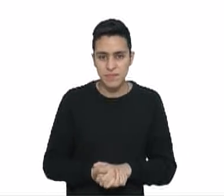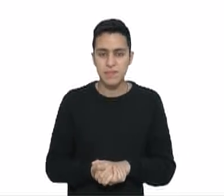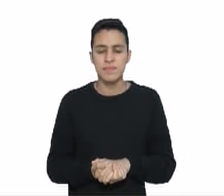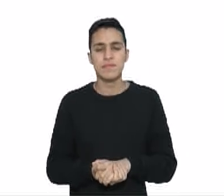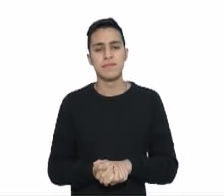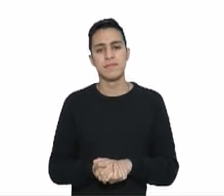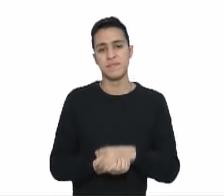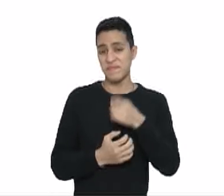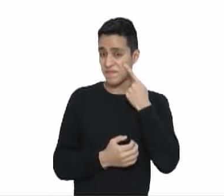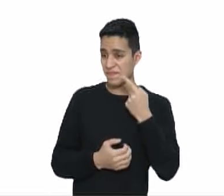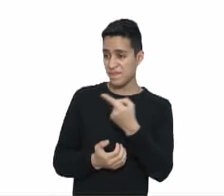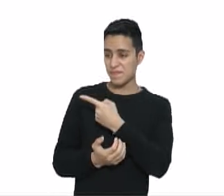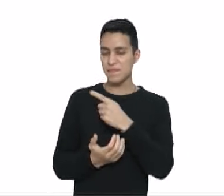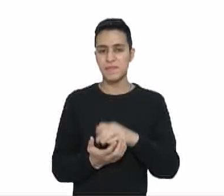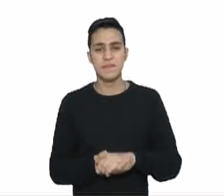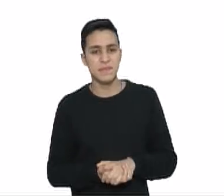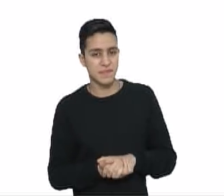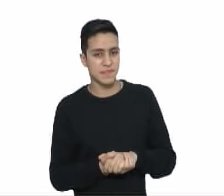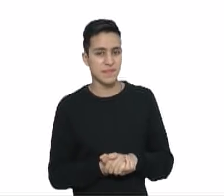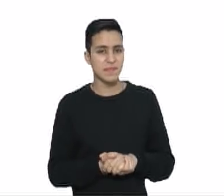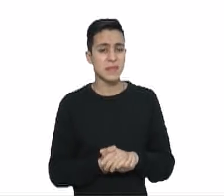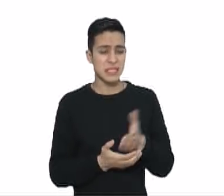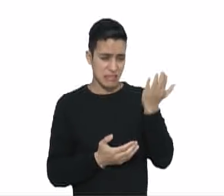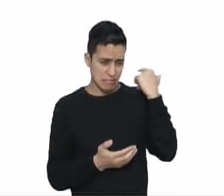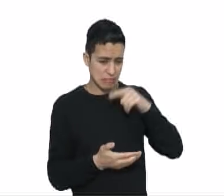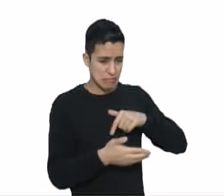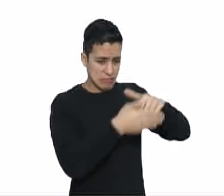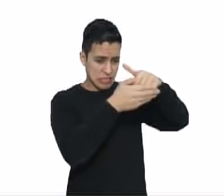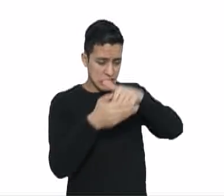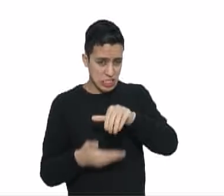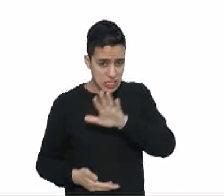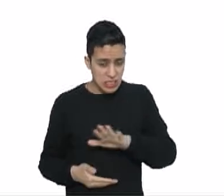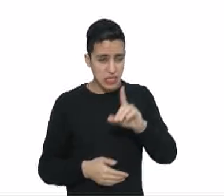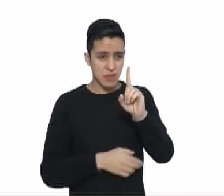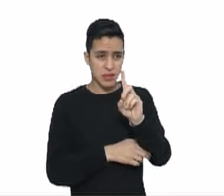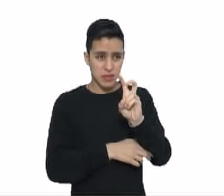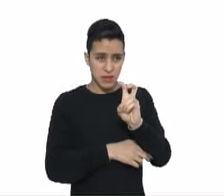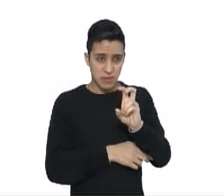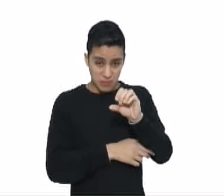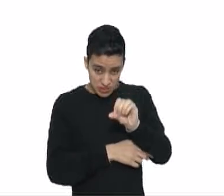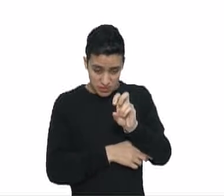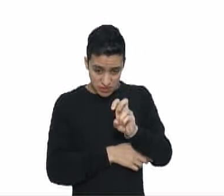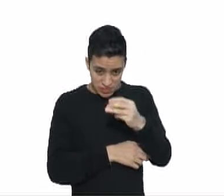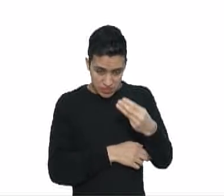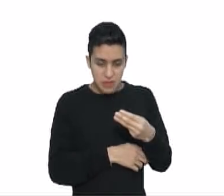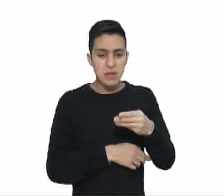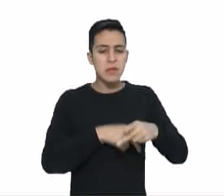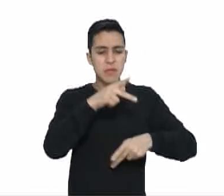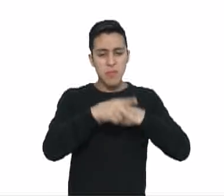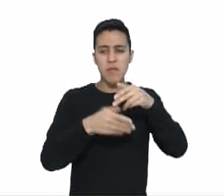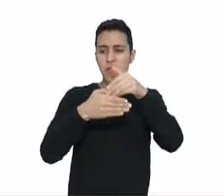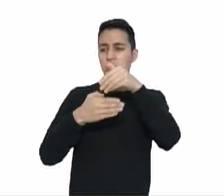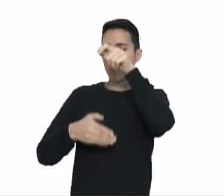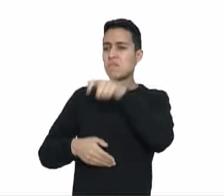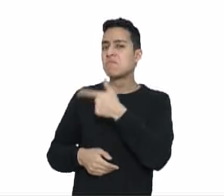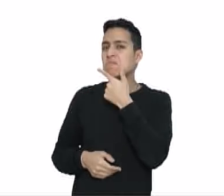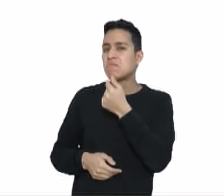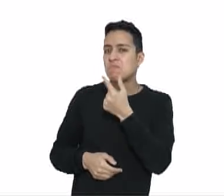seguintes alternativas. Houve eleições gerais em 1953 e o povo votou em Khrushchev para substituir